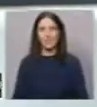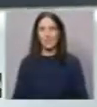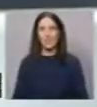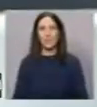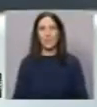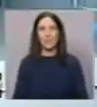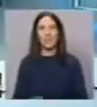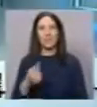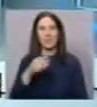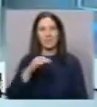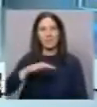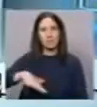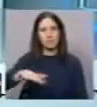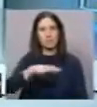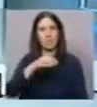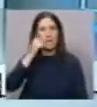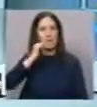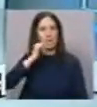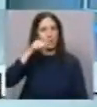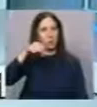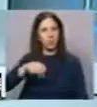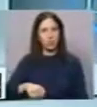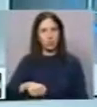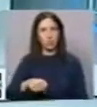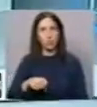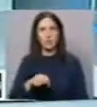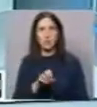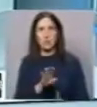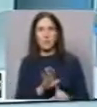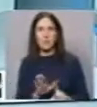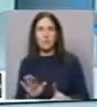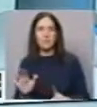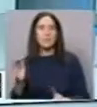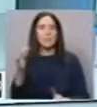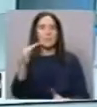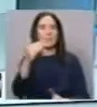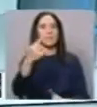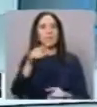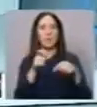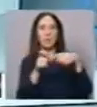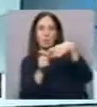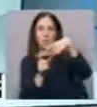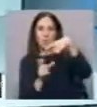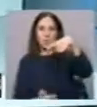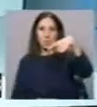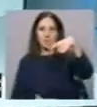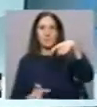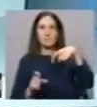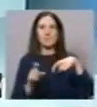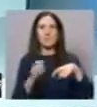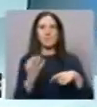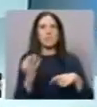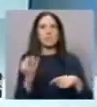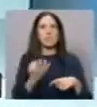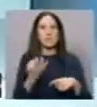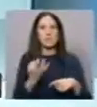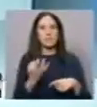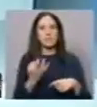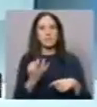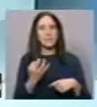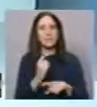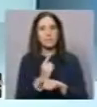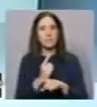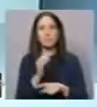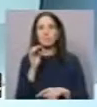anticiclone localizado a sul dos Açores, está a estender-se em crista até ao território do continente e temos a passagem de uma superfície frontal fria